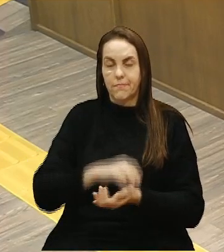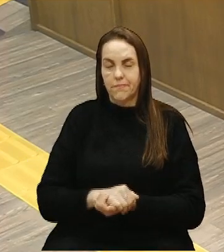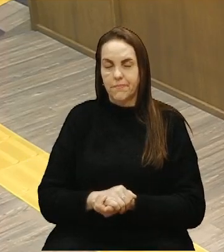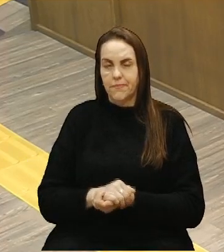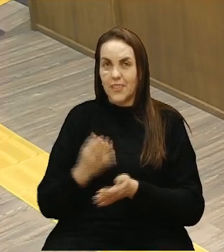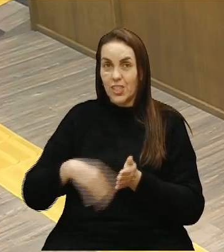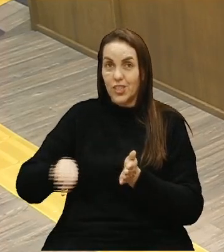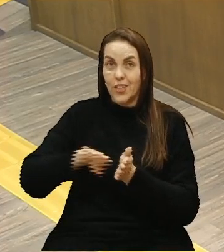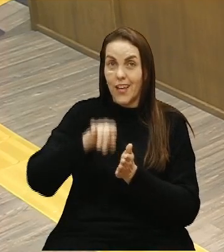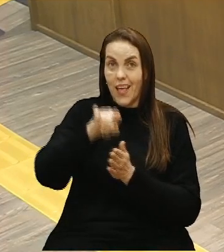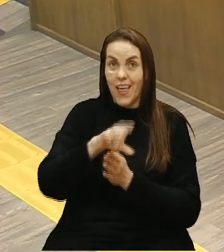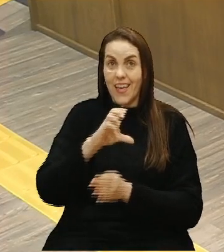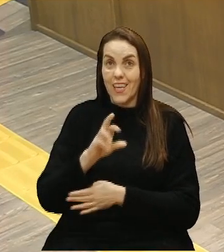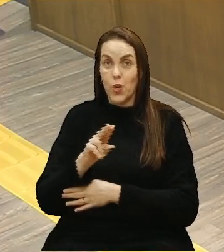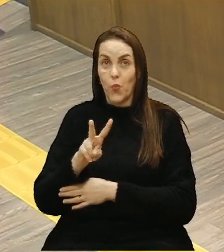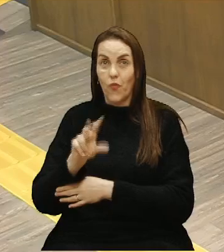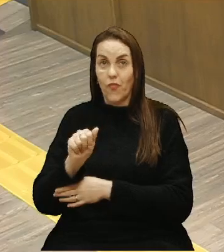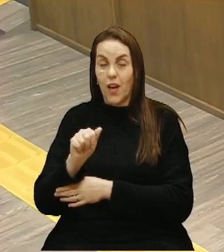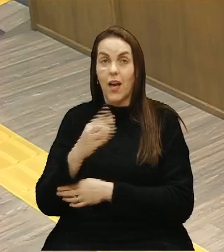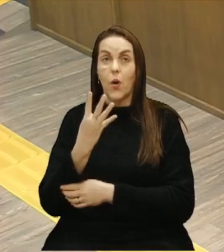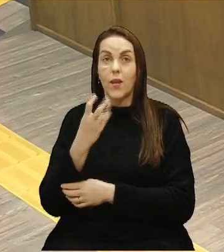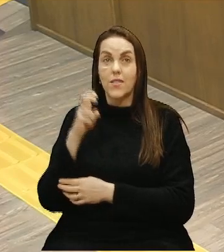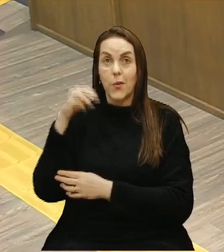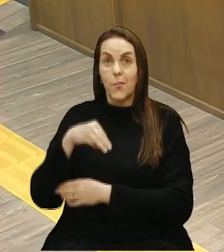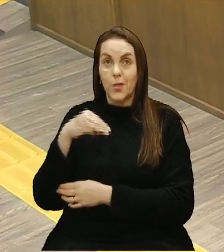na Criúva demora 45.